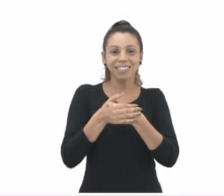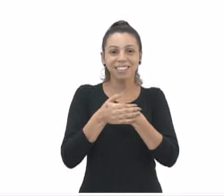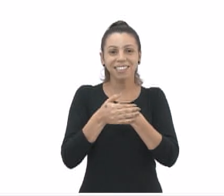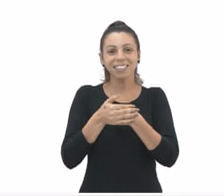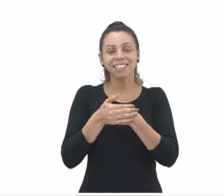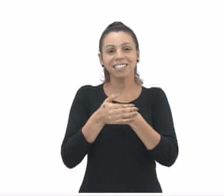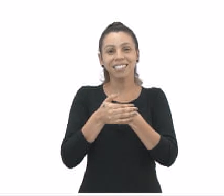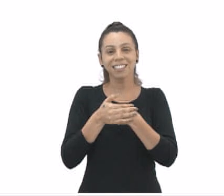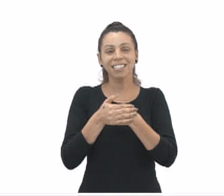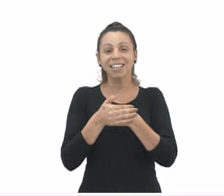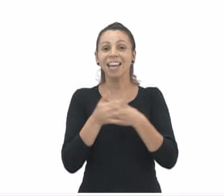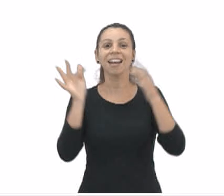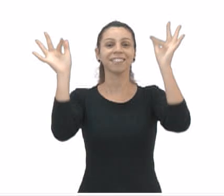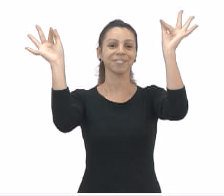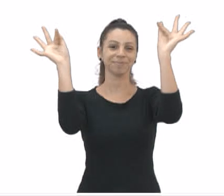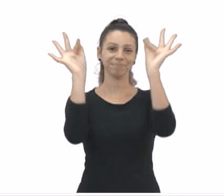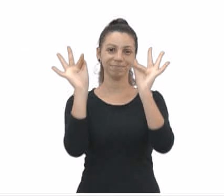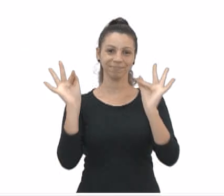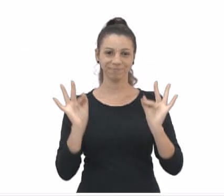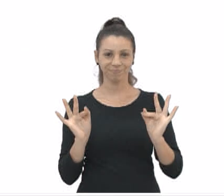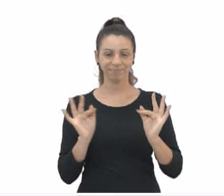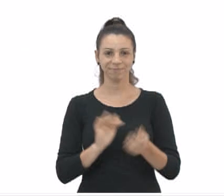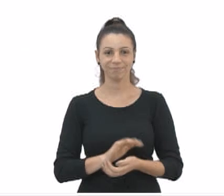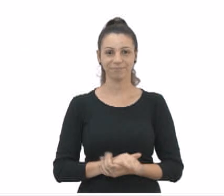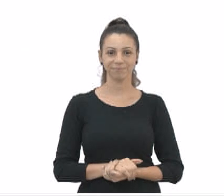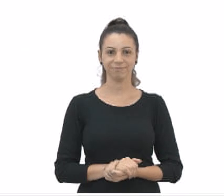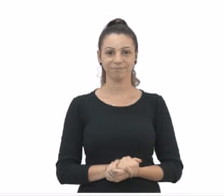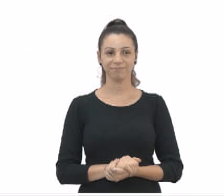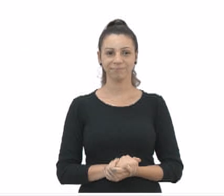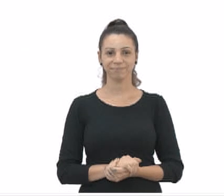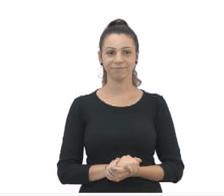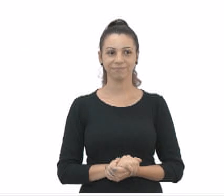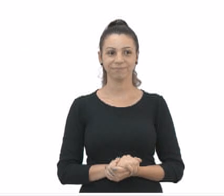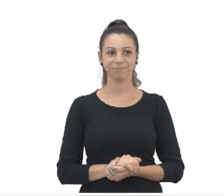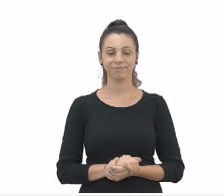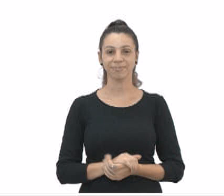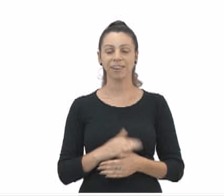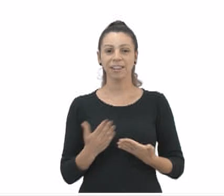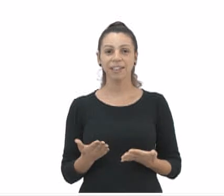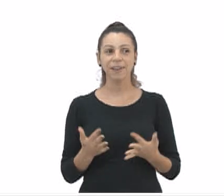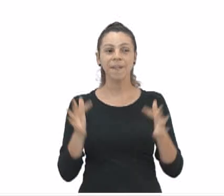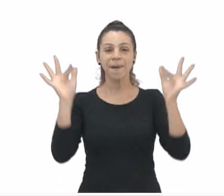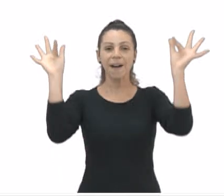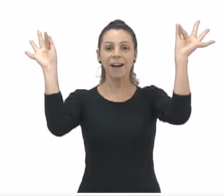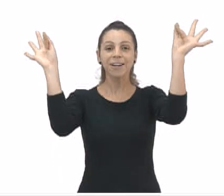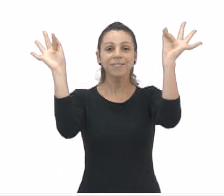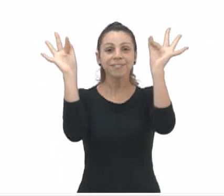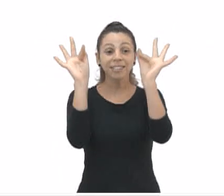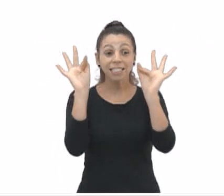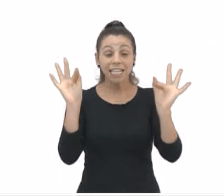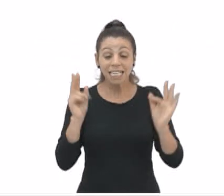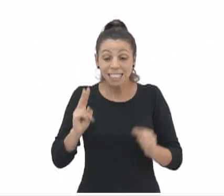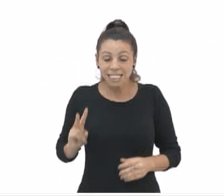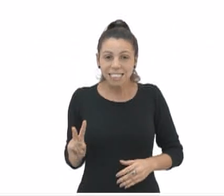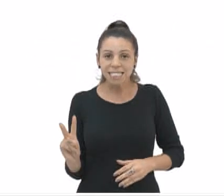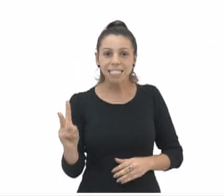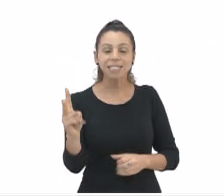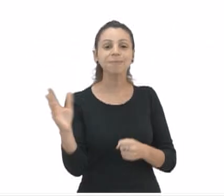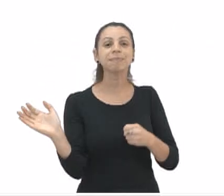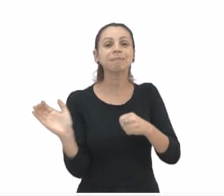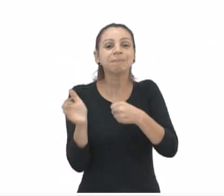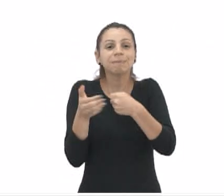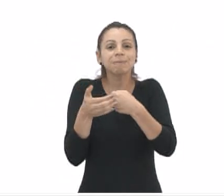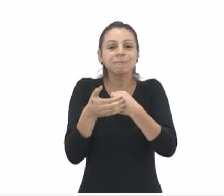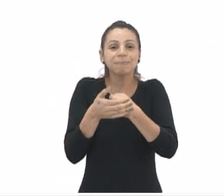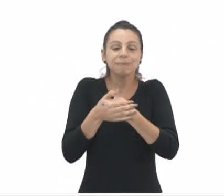era a felicidade. A felicidade sempre iria ser clandestina para mim.